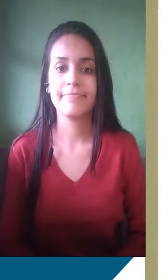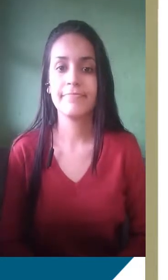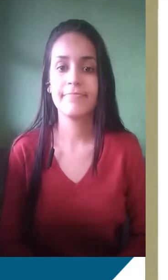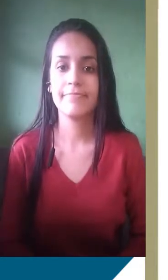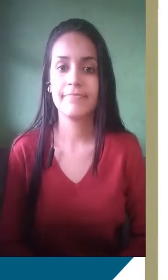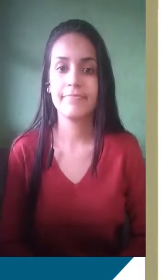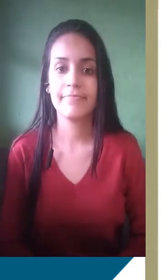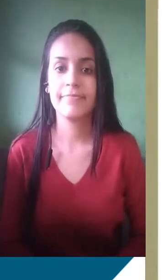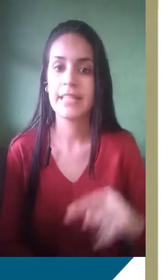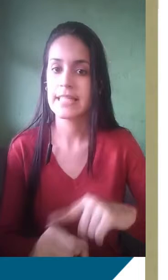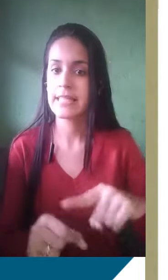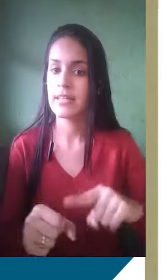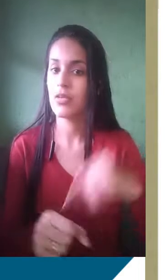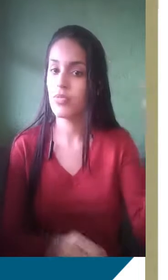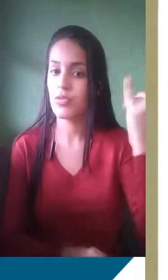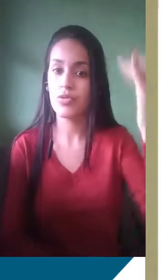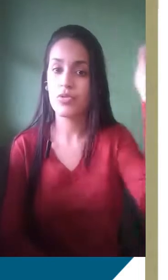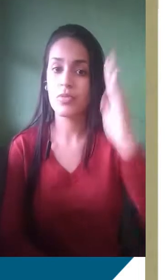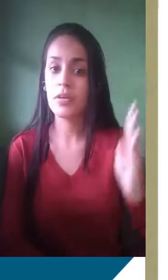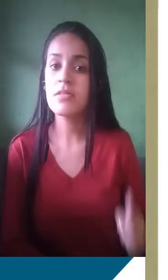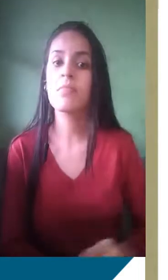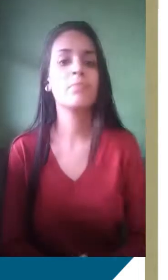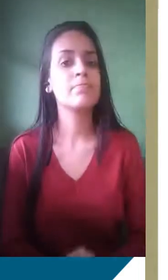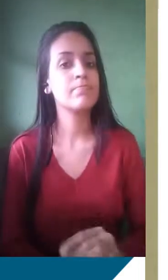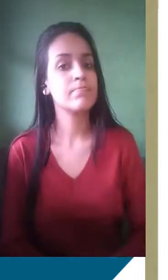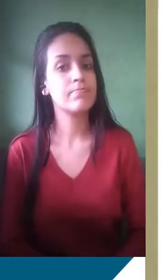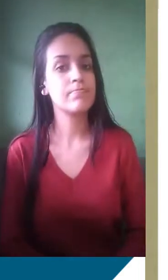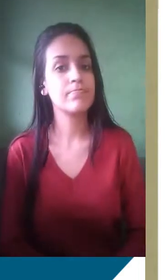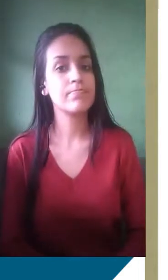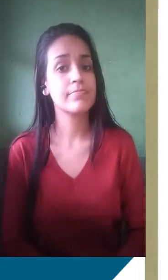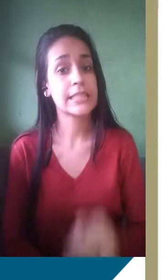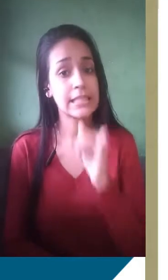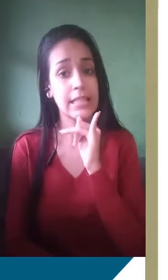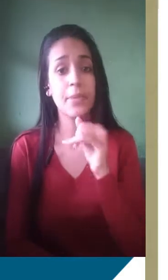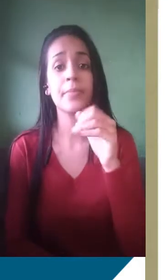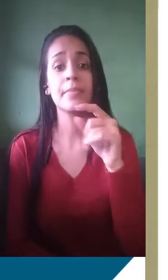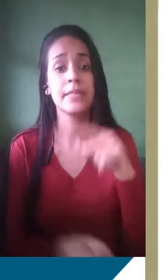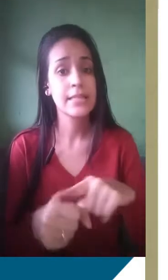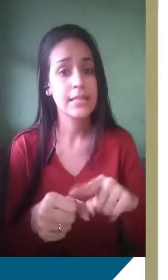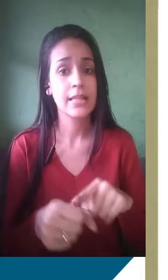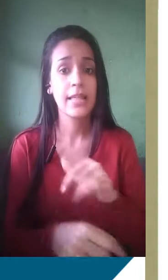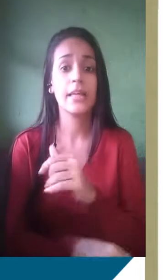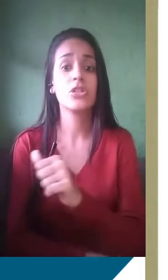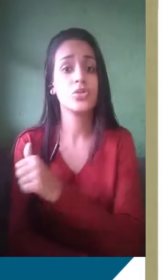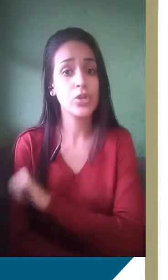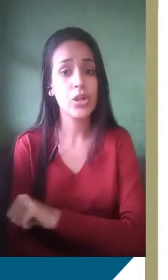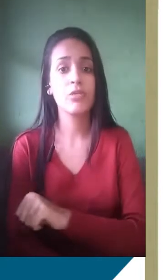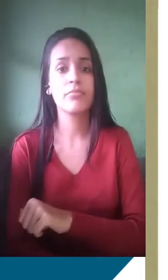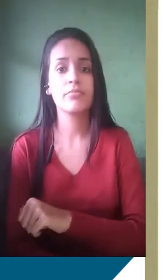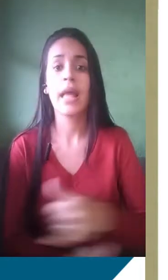principais regiões produtoras brasileiras, sobretudo na cidade do Rio de Janeiro, que era a capital do